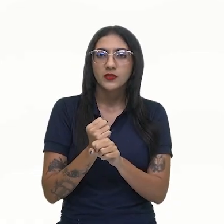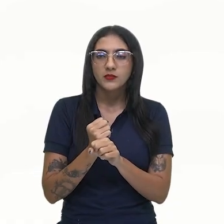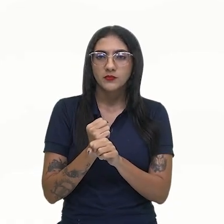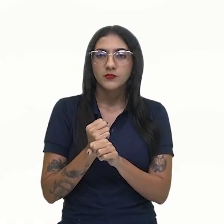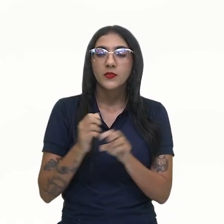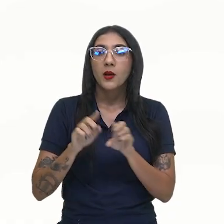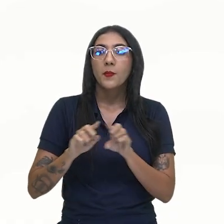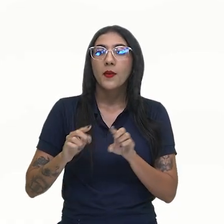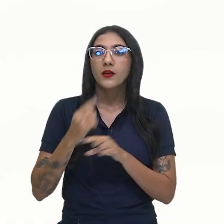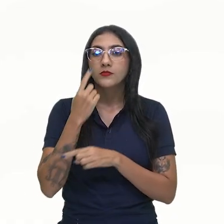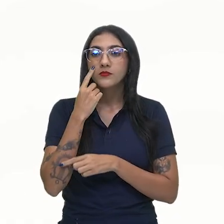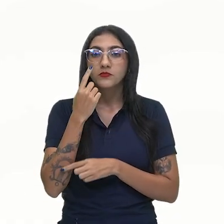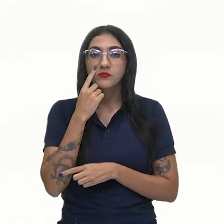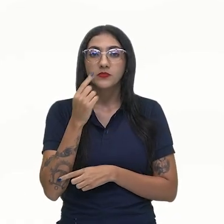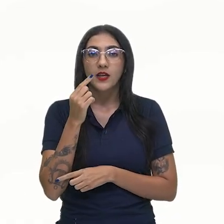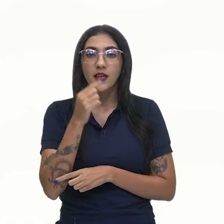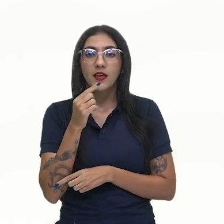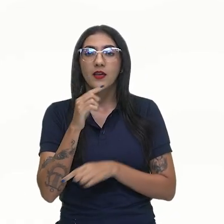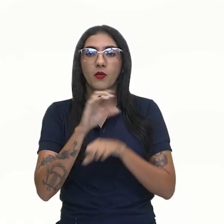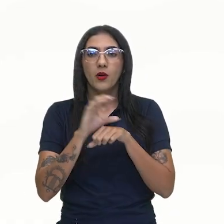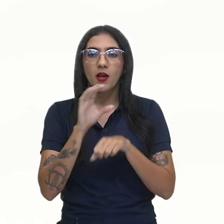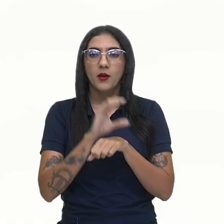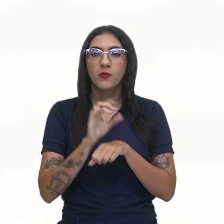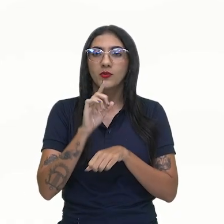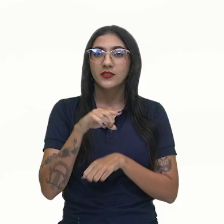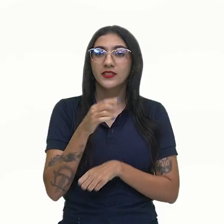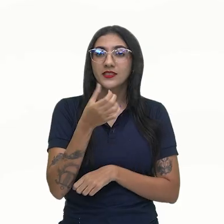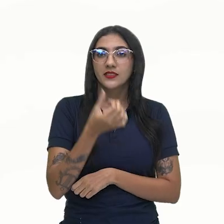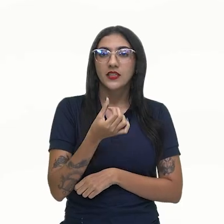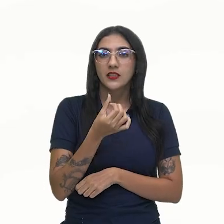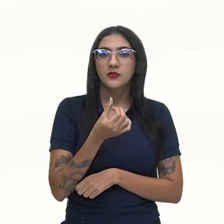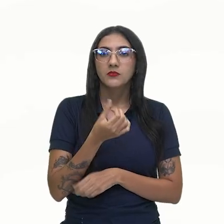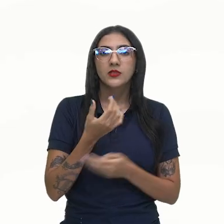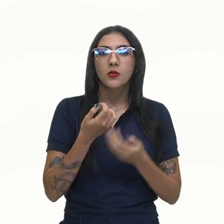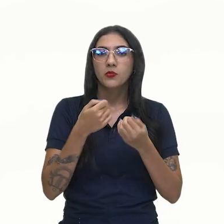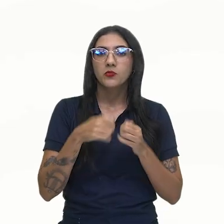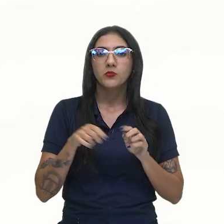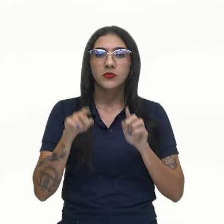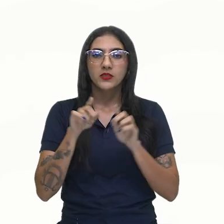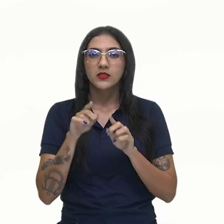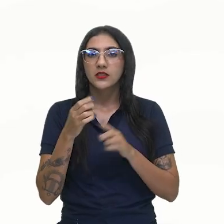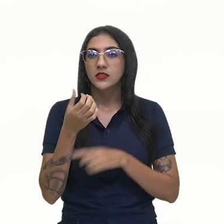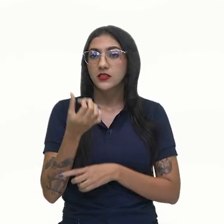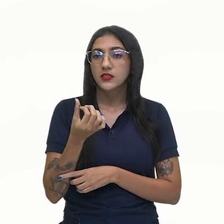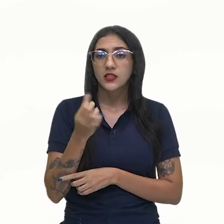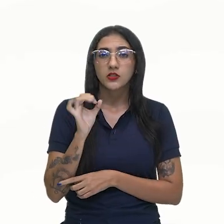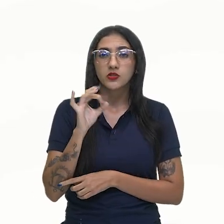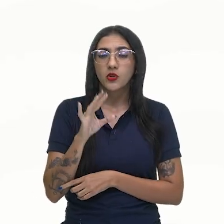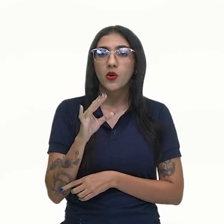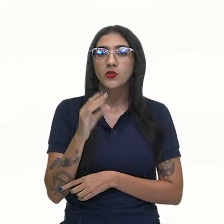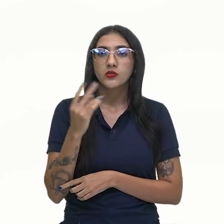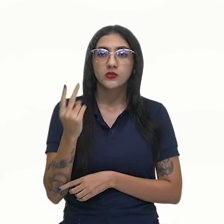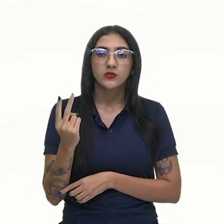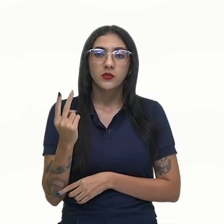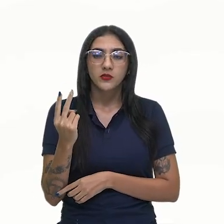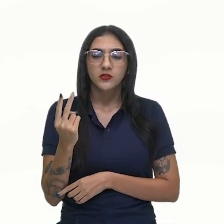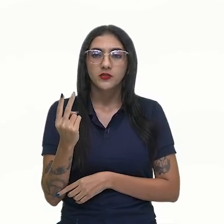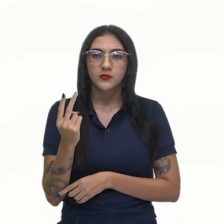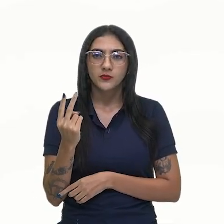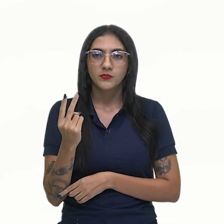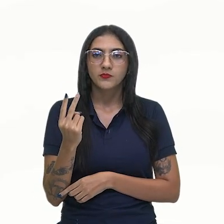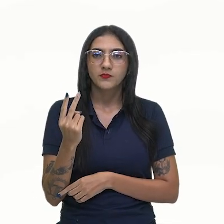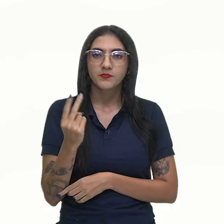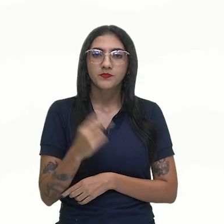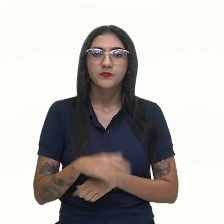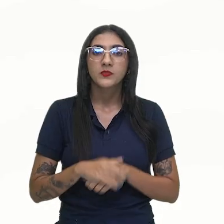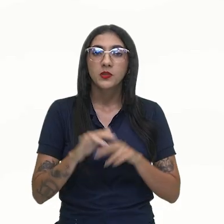mas o carbono tem quantos? Tem apenas 6, então não precisa de 6 aqui, ele vai precisar de quanto? De 2.